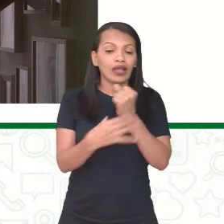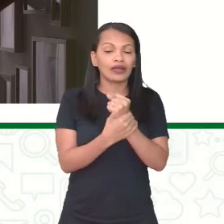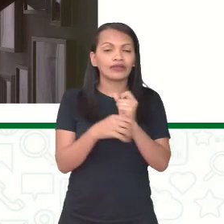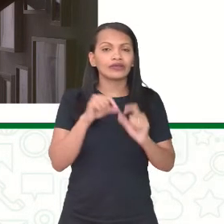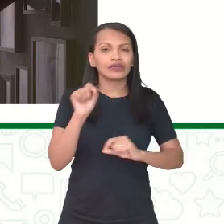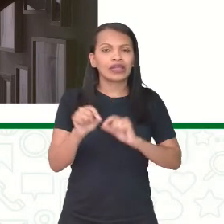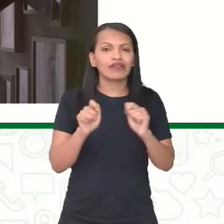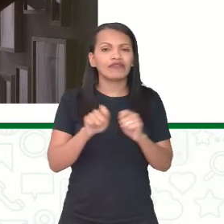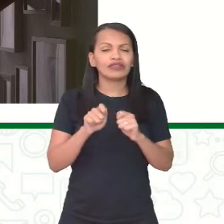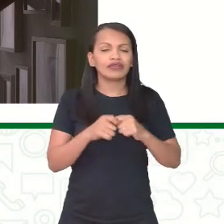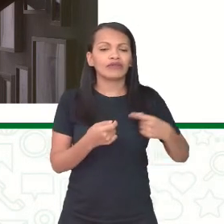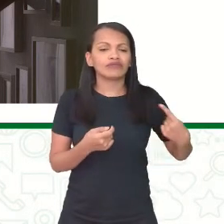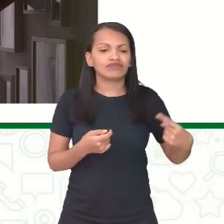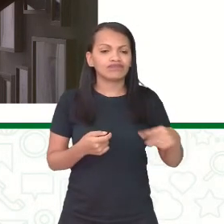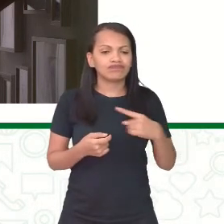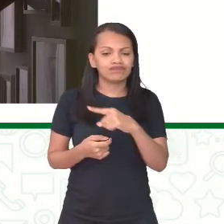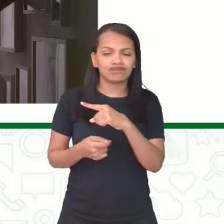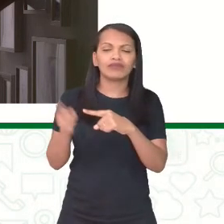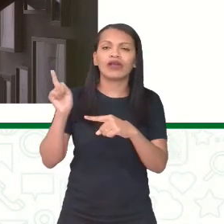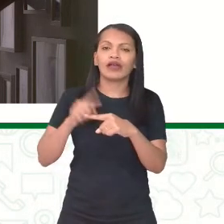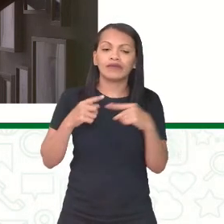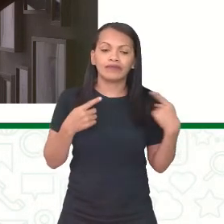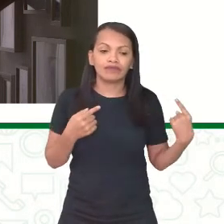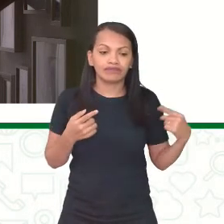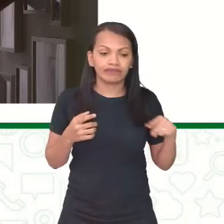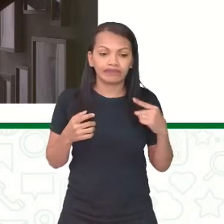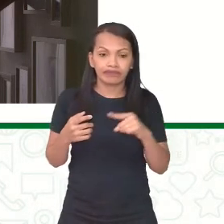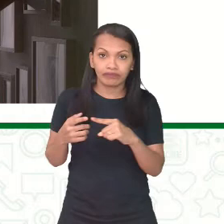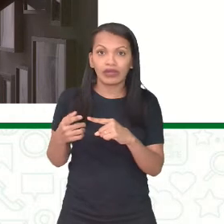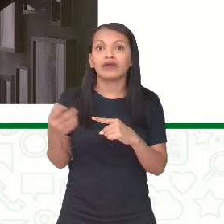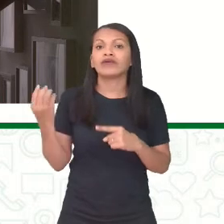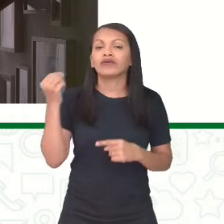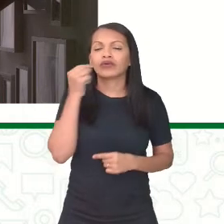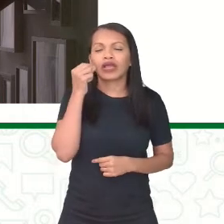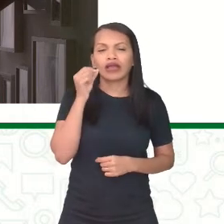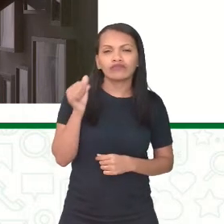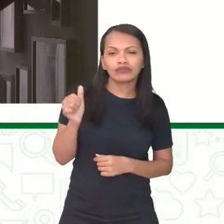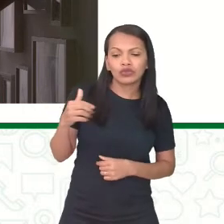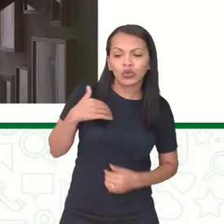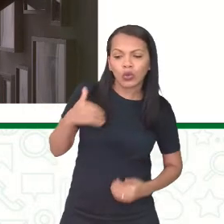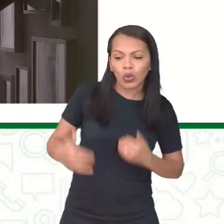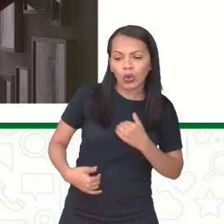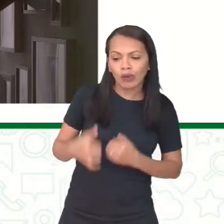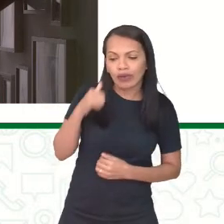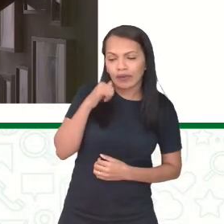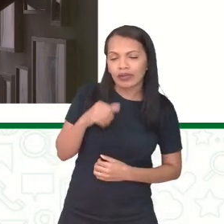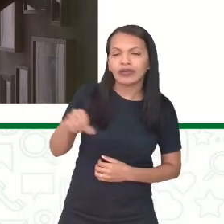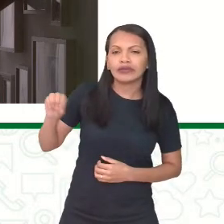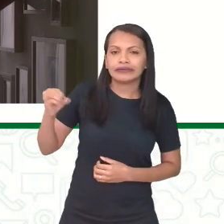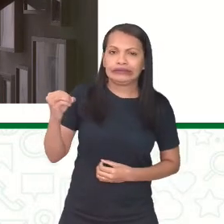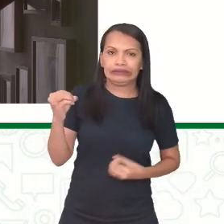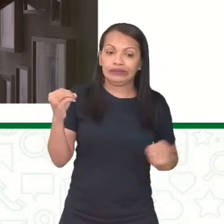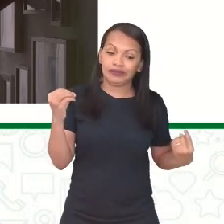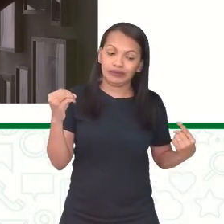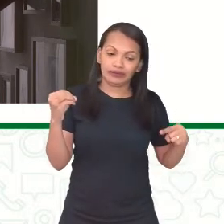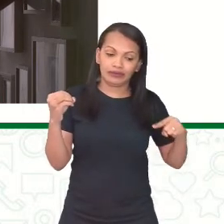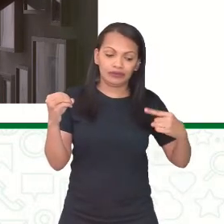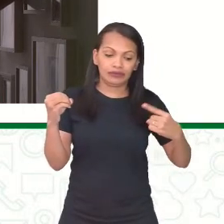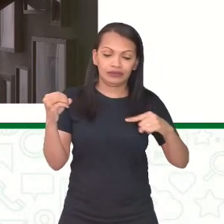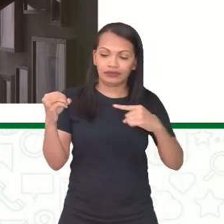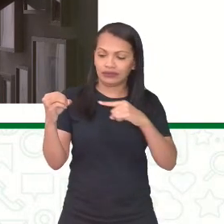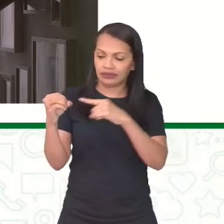dos espermatozoides e a transferência desses gametas para o corpo feminino. Então, tem toda essa produção, né,